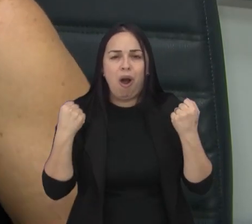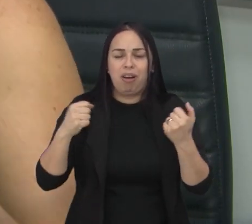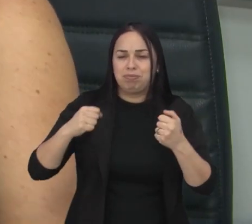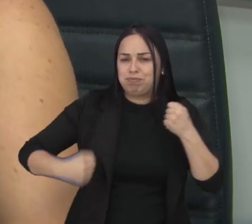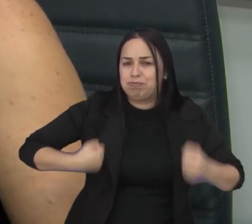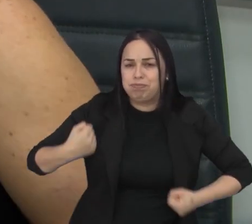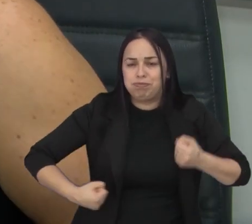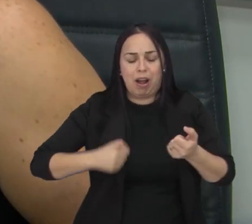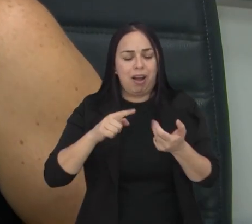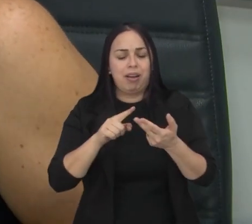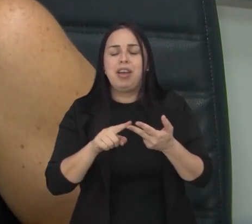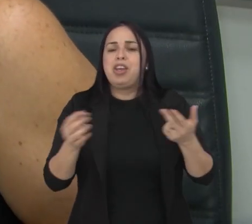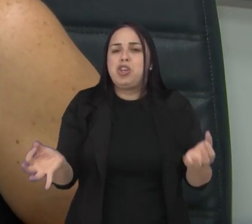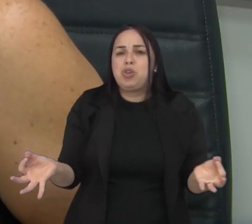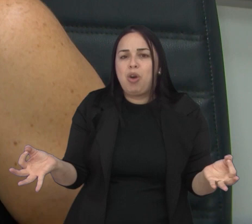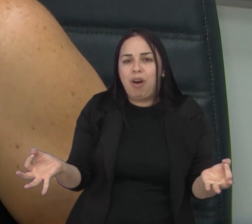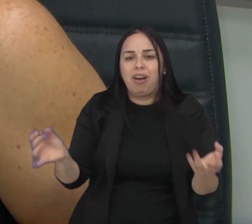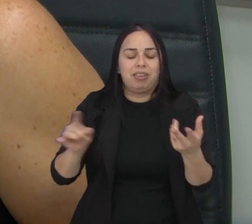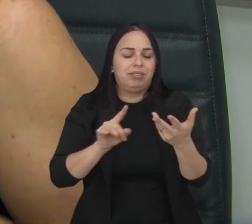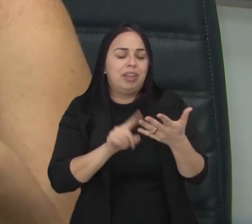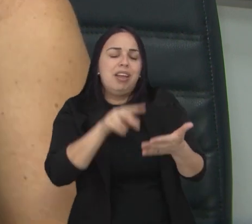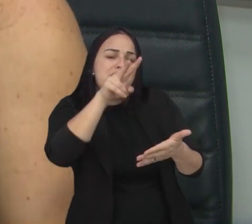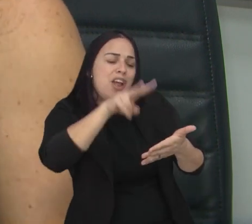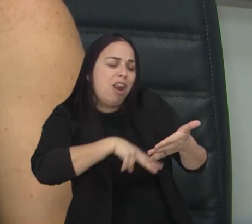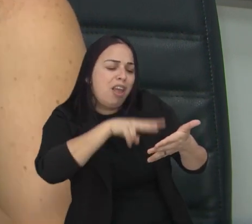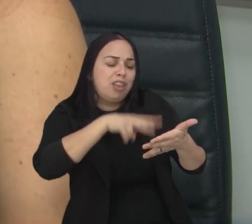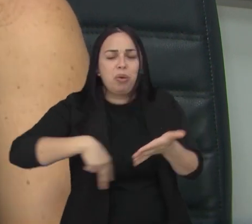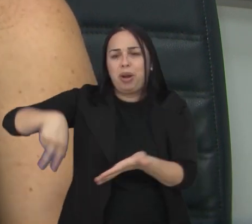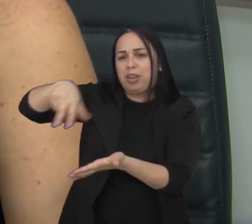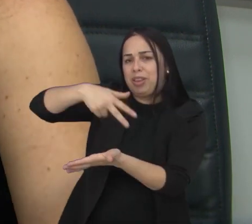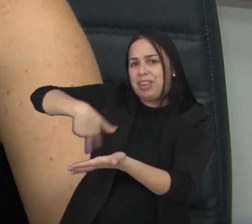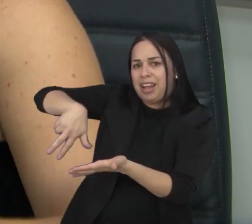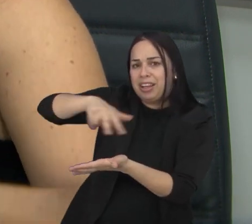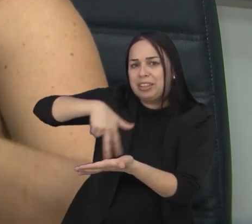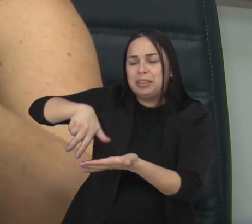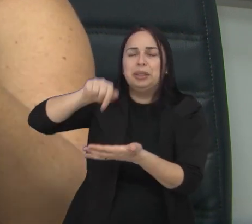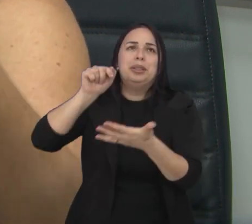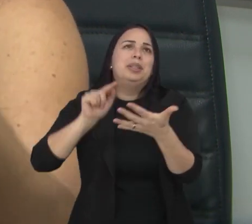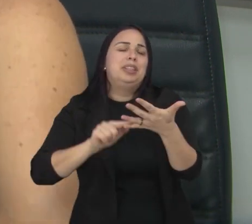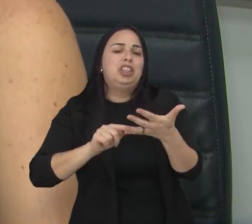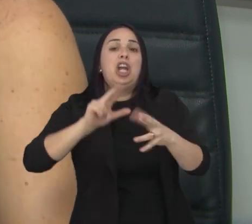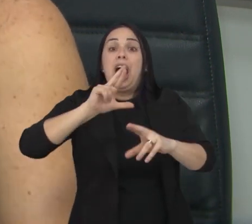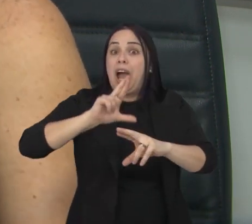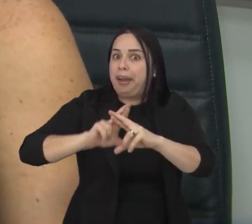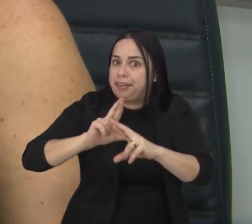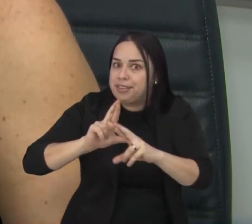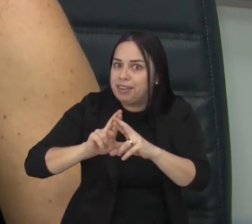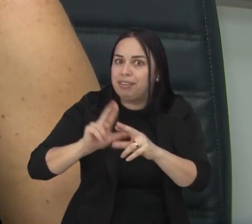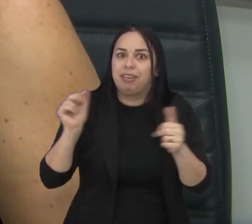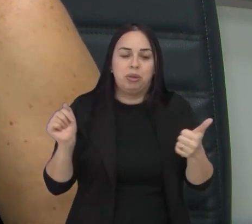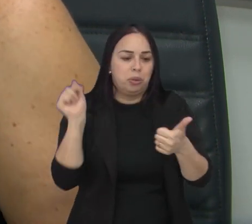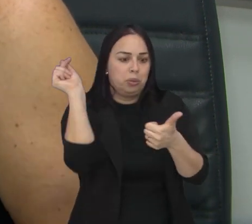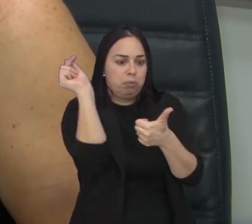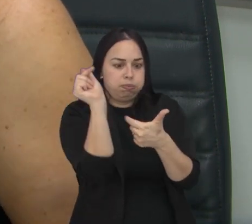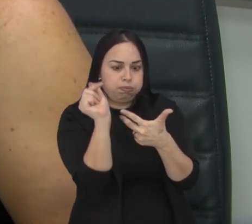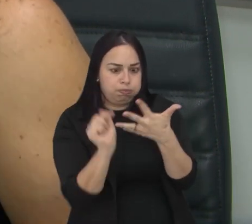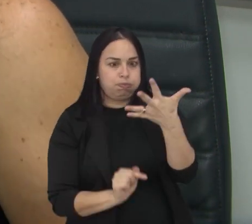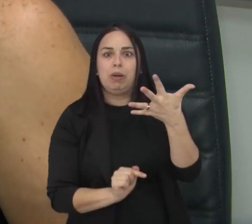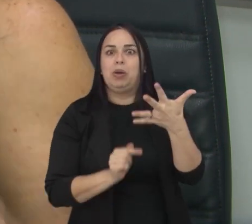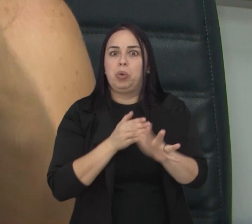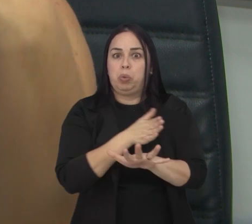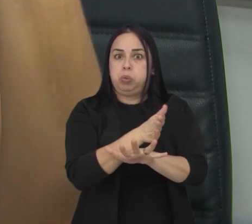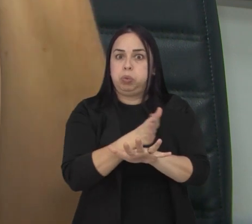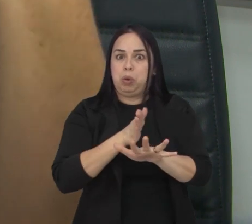yoga, tem a parte de literatura, de música, de dança, de reciclagem. Então, assim, é